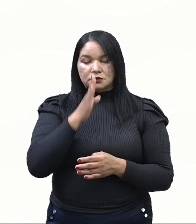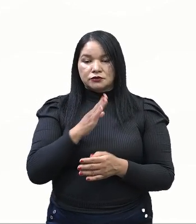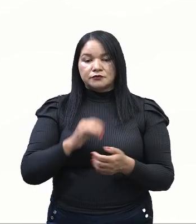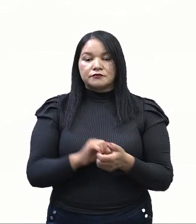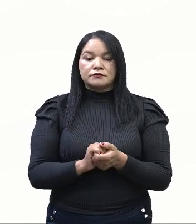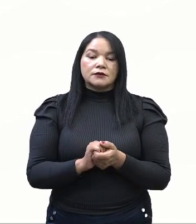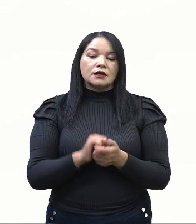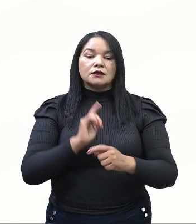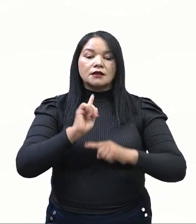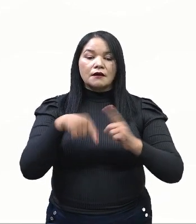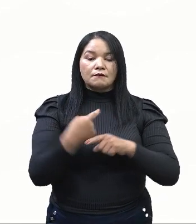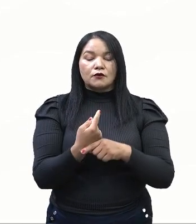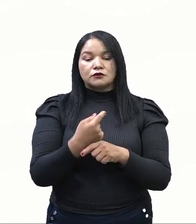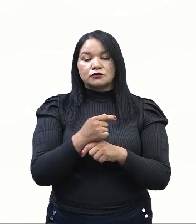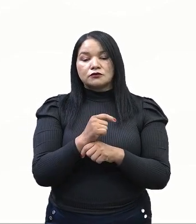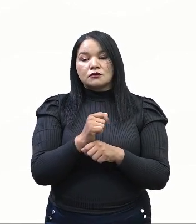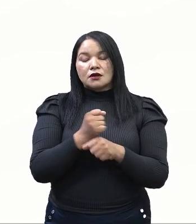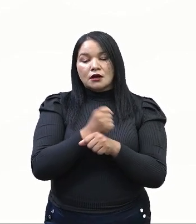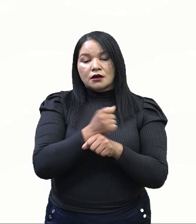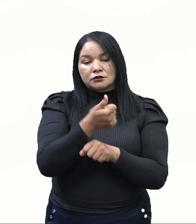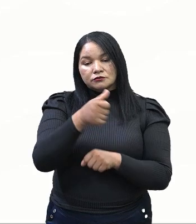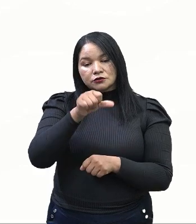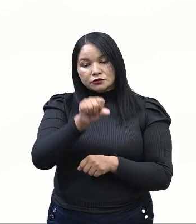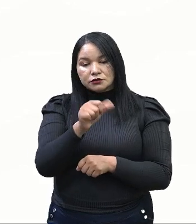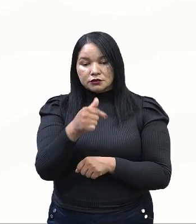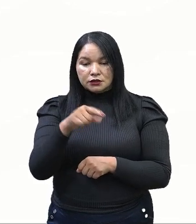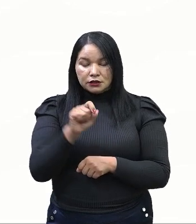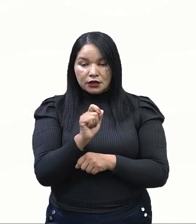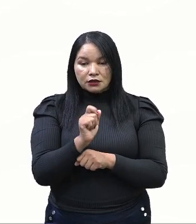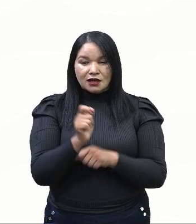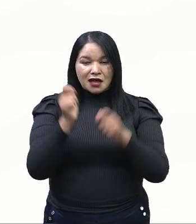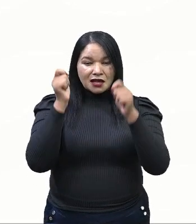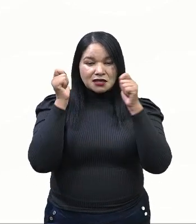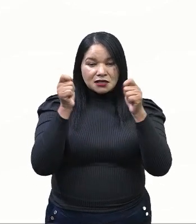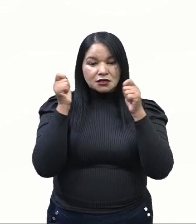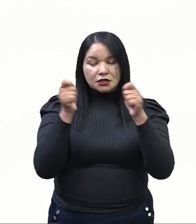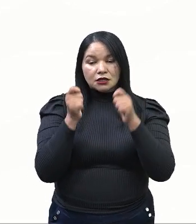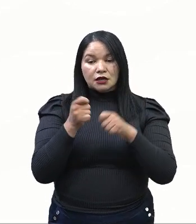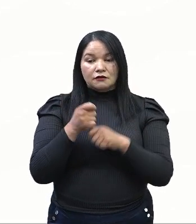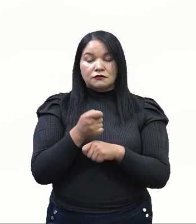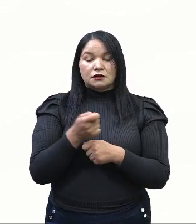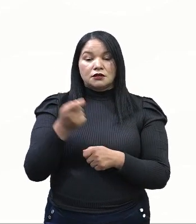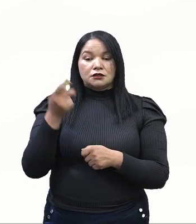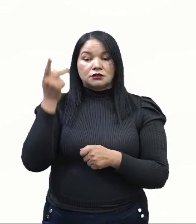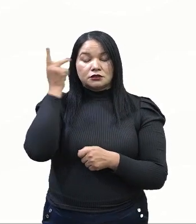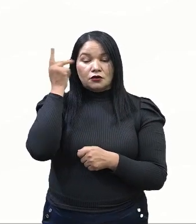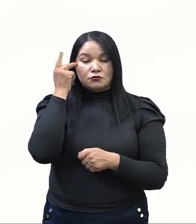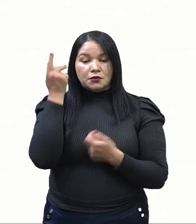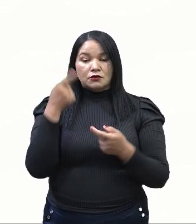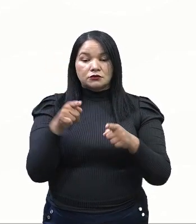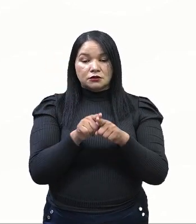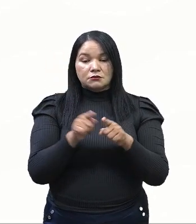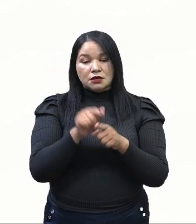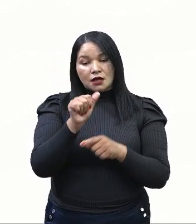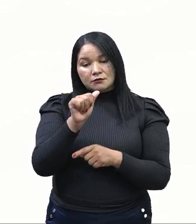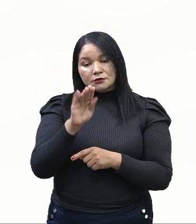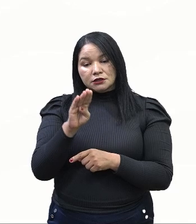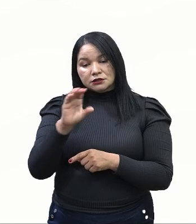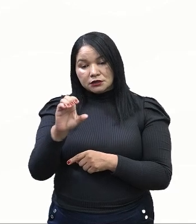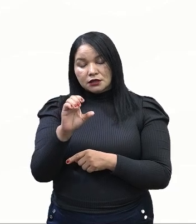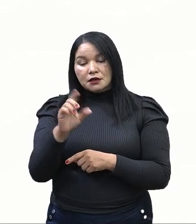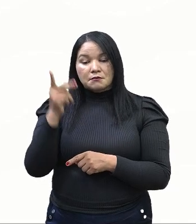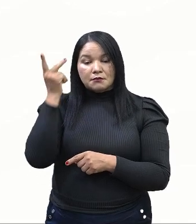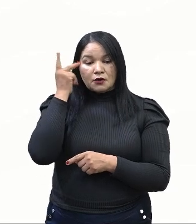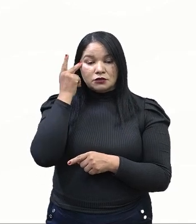anos 70, greves massivas em São Paulo, especialmente no ABC Paulista, mobilizaram